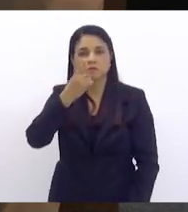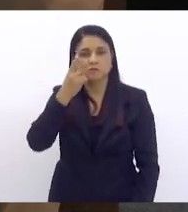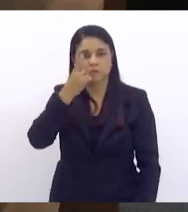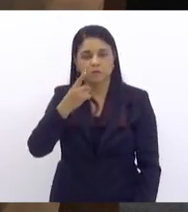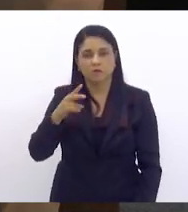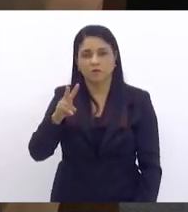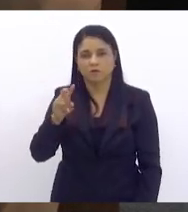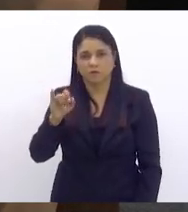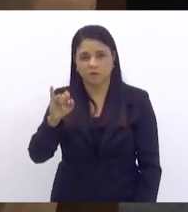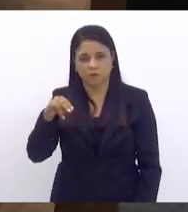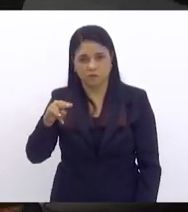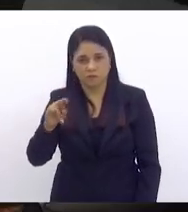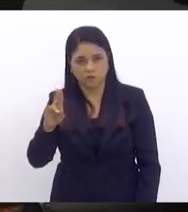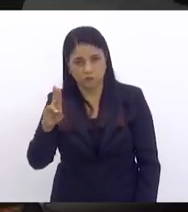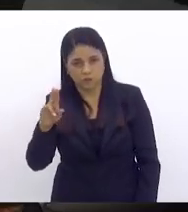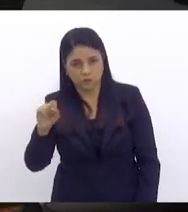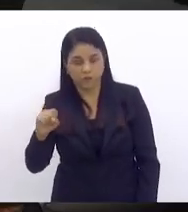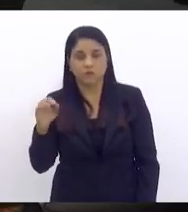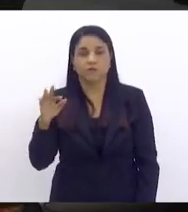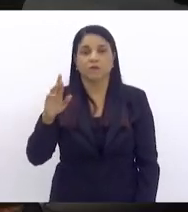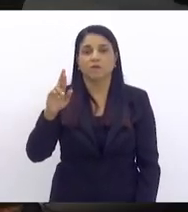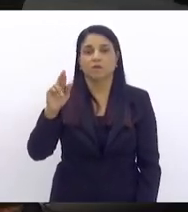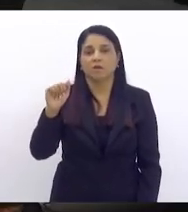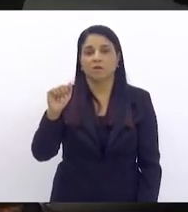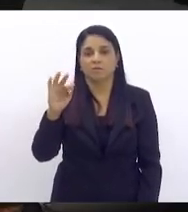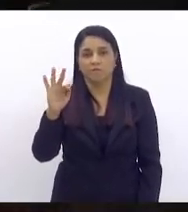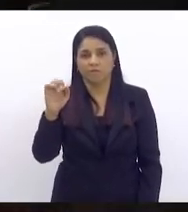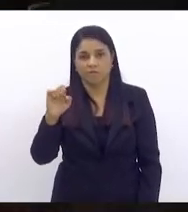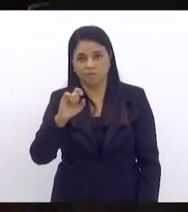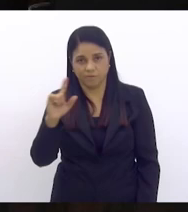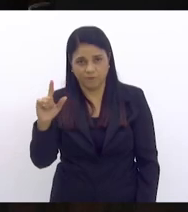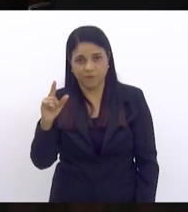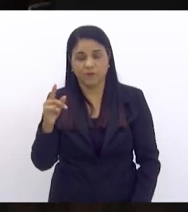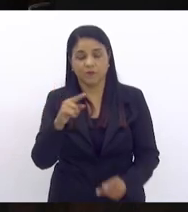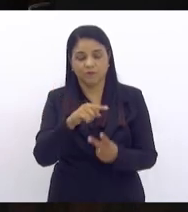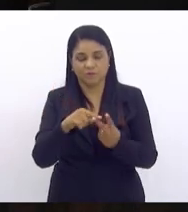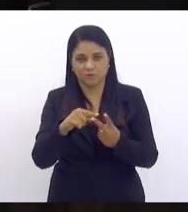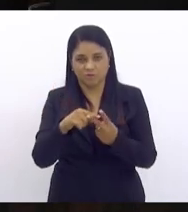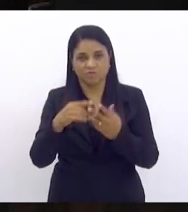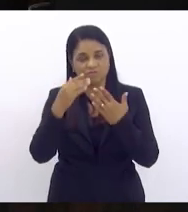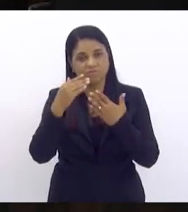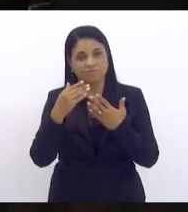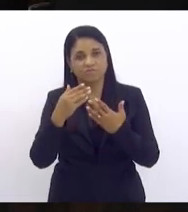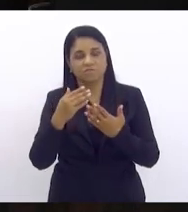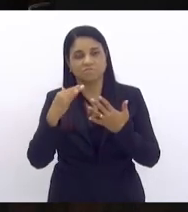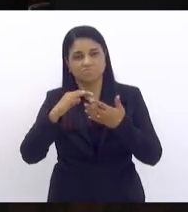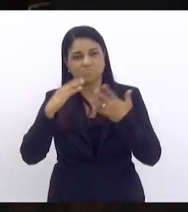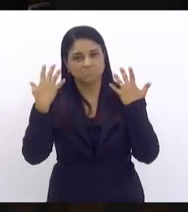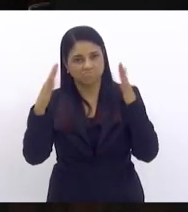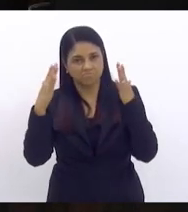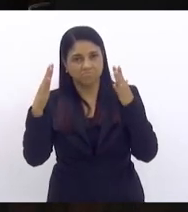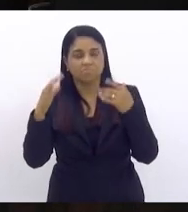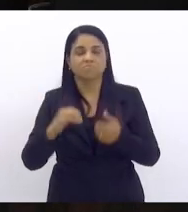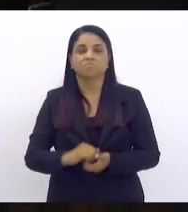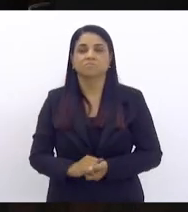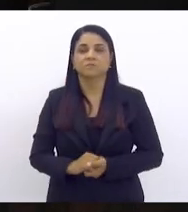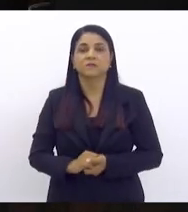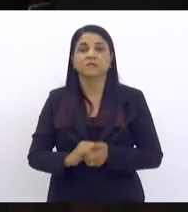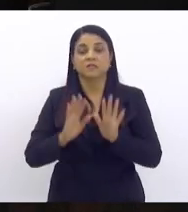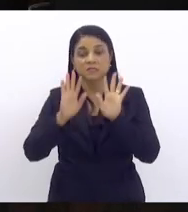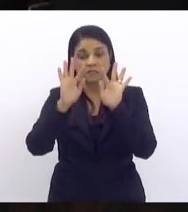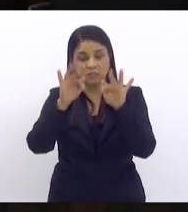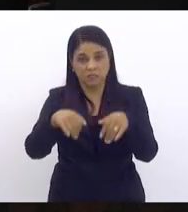Muito obrigada, senhora presidenta. Questão não havendo mais quem queira discutir, só um minutinho, terminar de cantar.